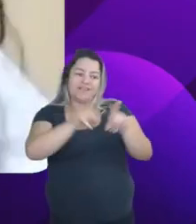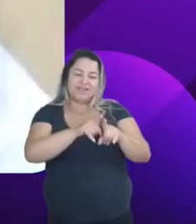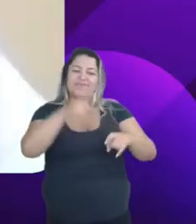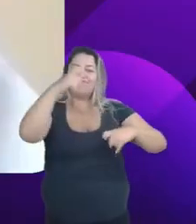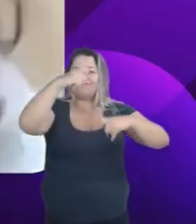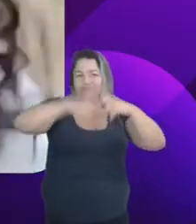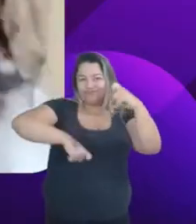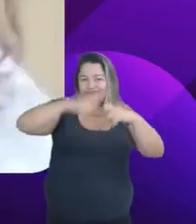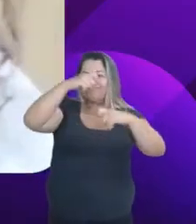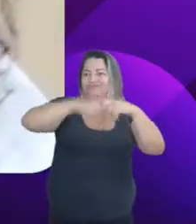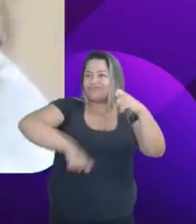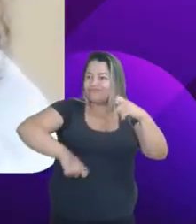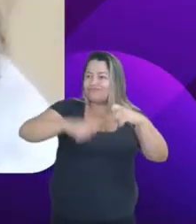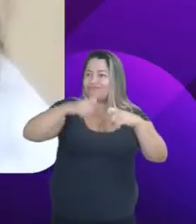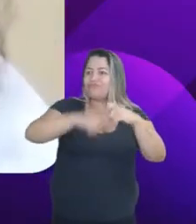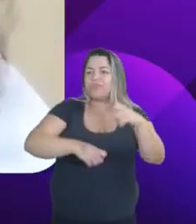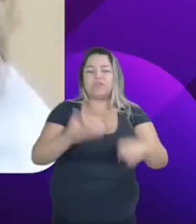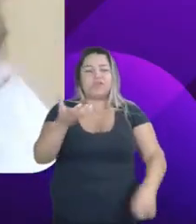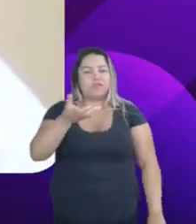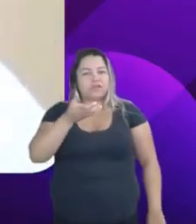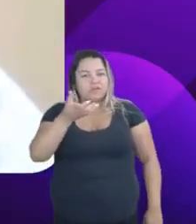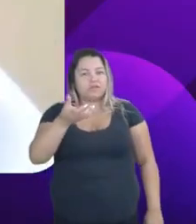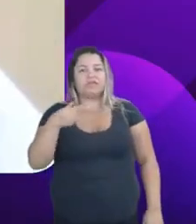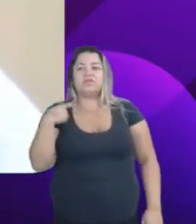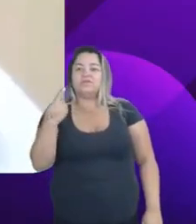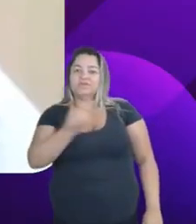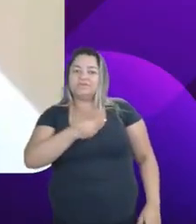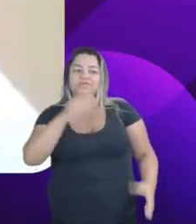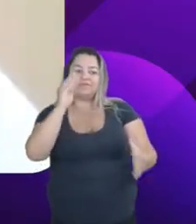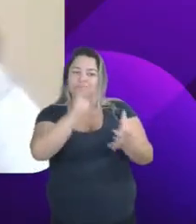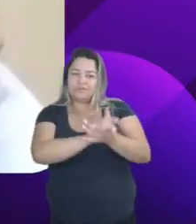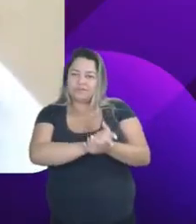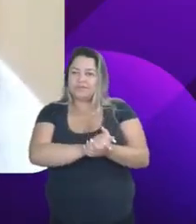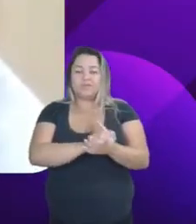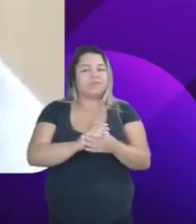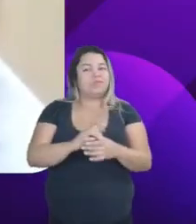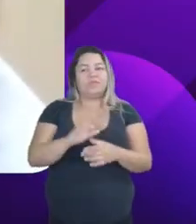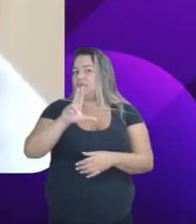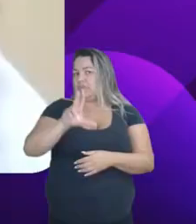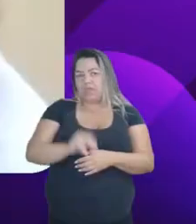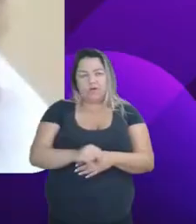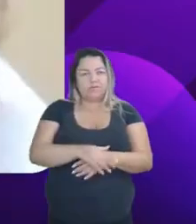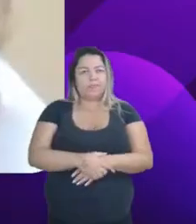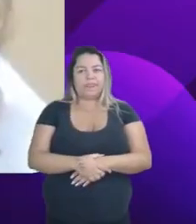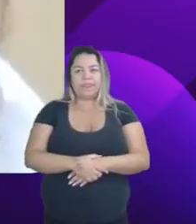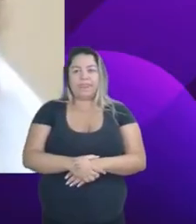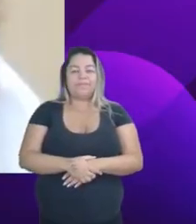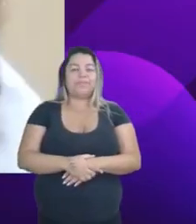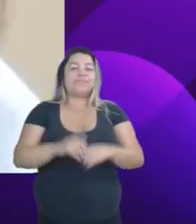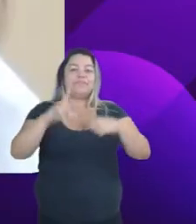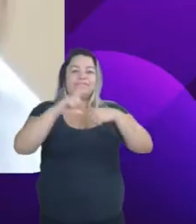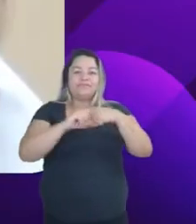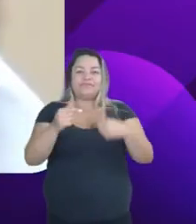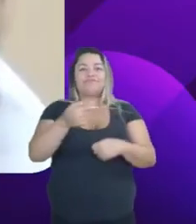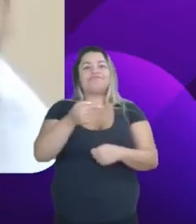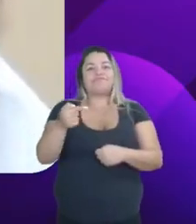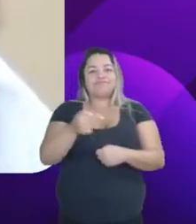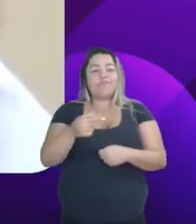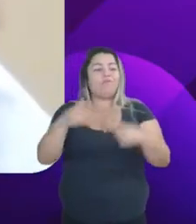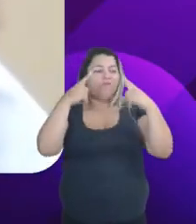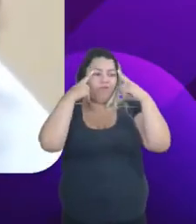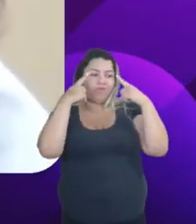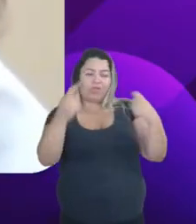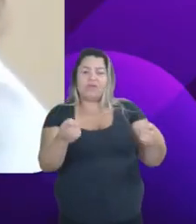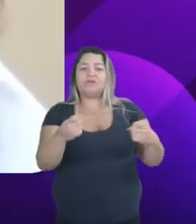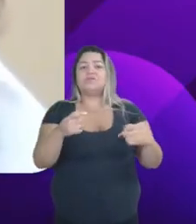querer, ter relações sexuais sem querer com o nosso companheiro, porque faz parte do casamento. Não faz parte. Artigo 7º, violência sexual,